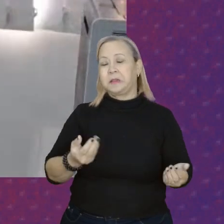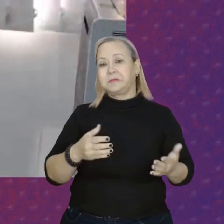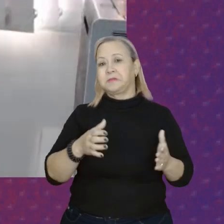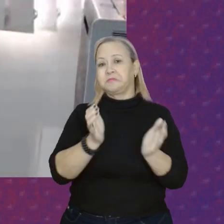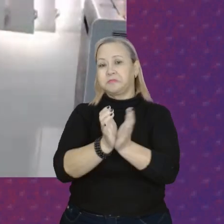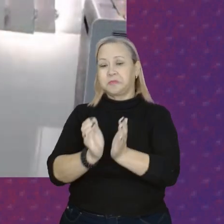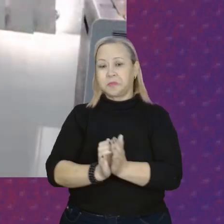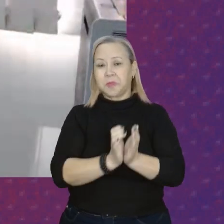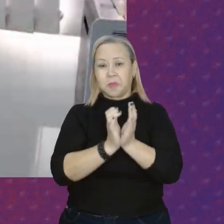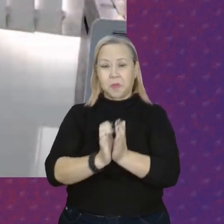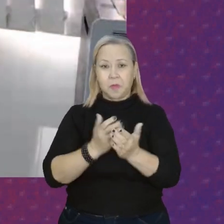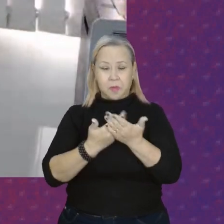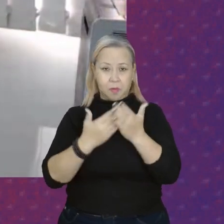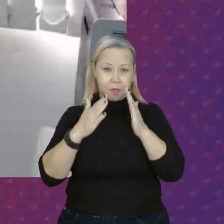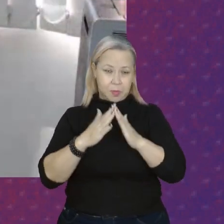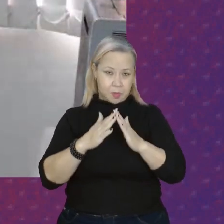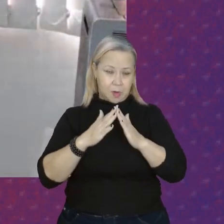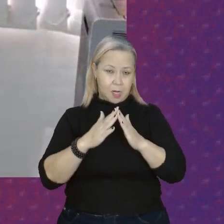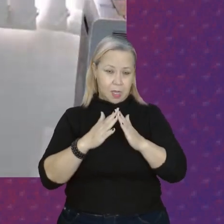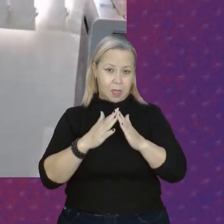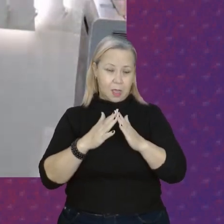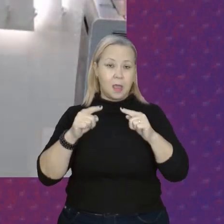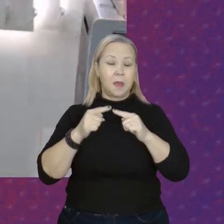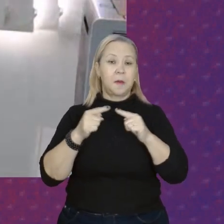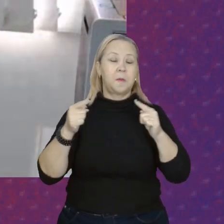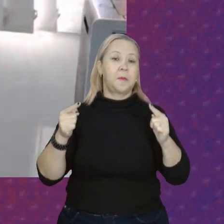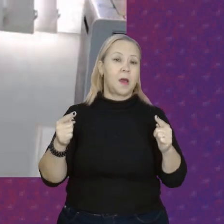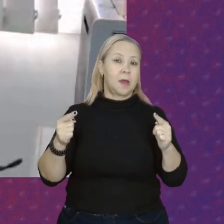escolar, mas